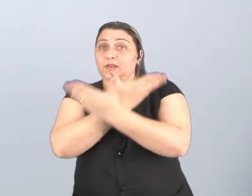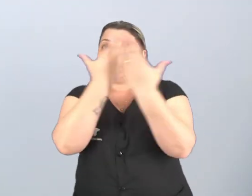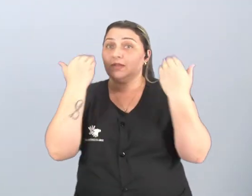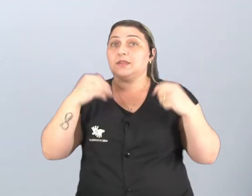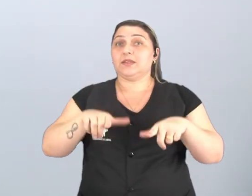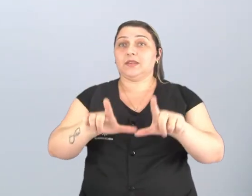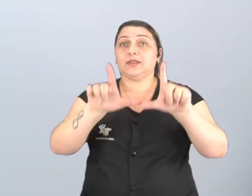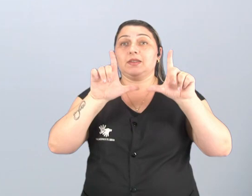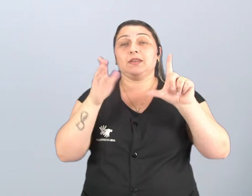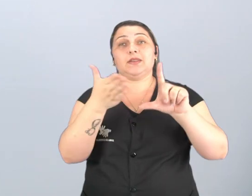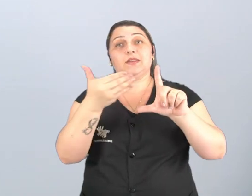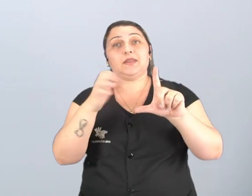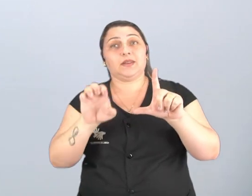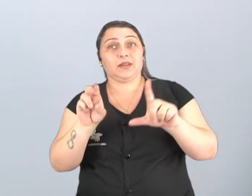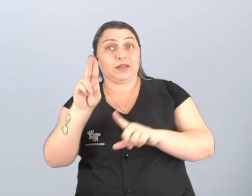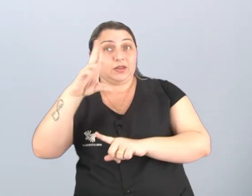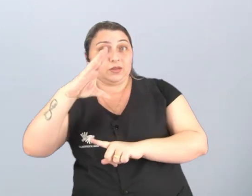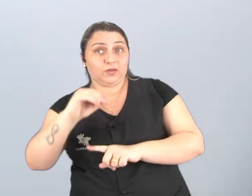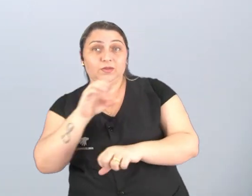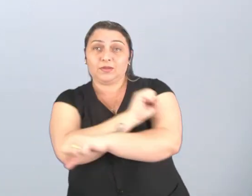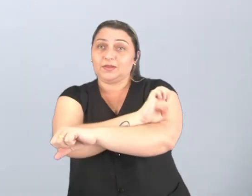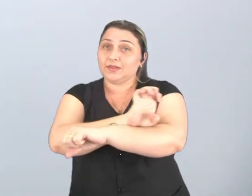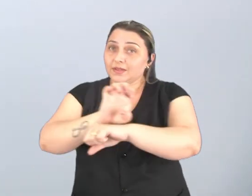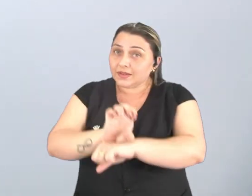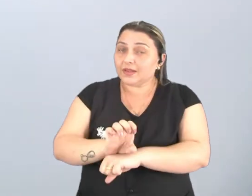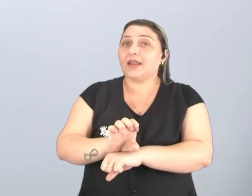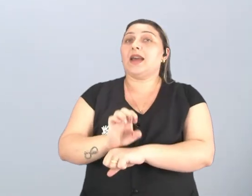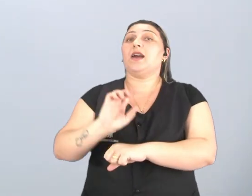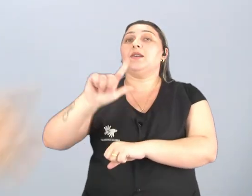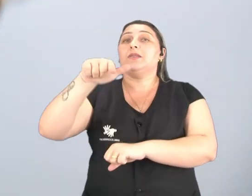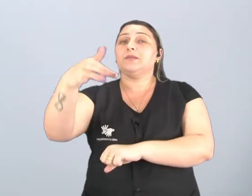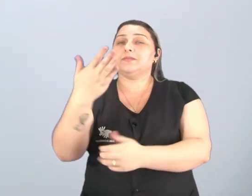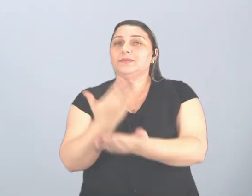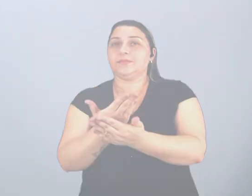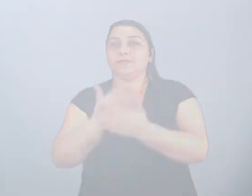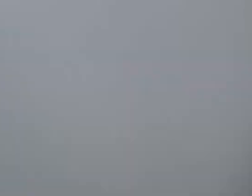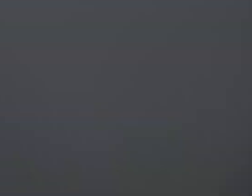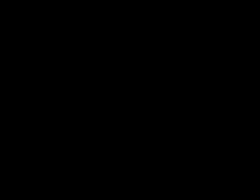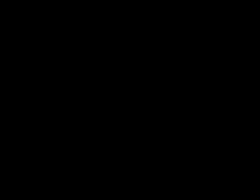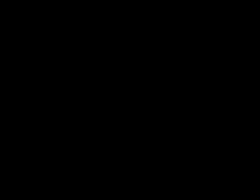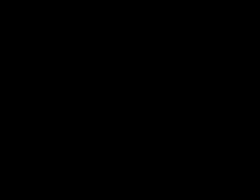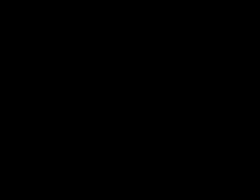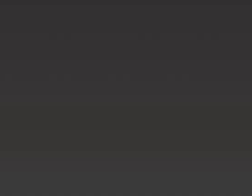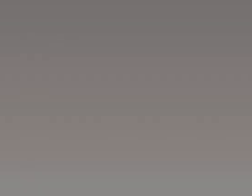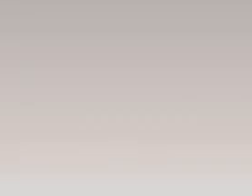esqueçam de acessar o portal Eduque da Secretaria de Educação e até a nossa próxima aula. Tchau!